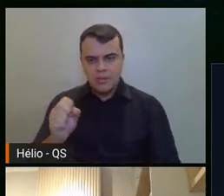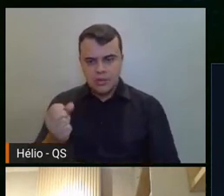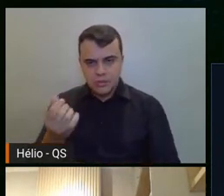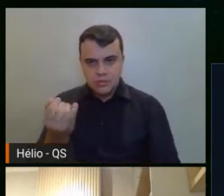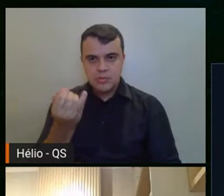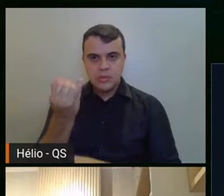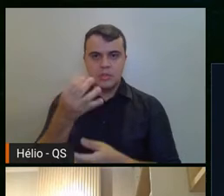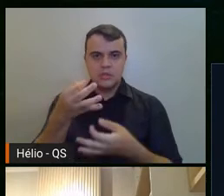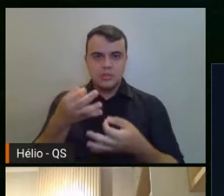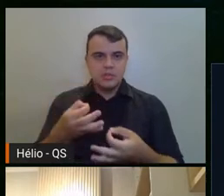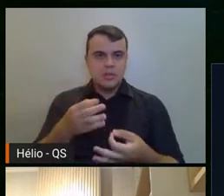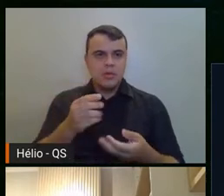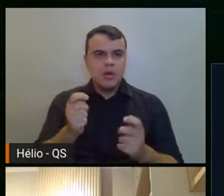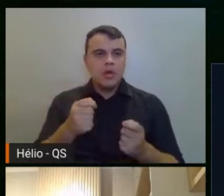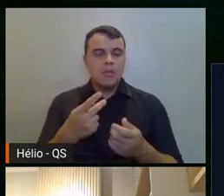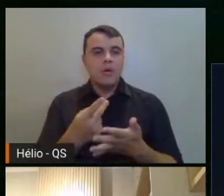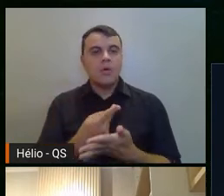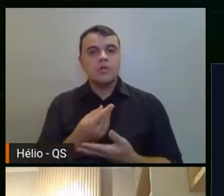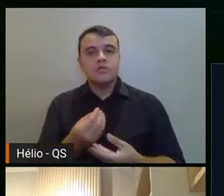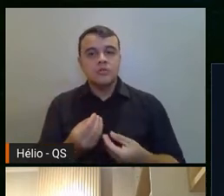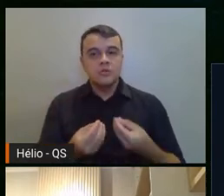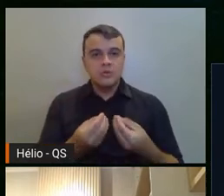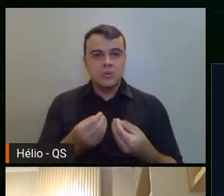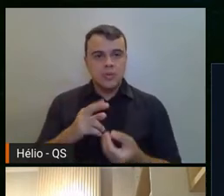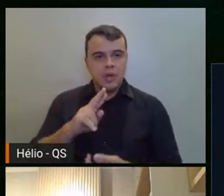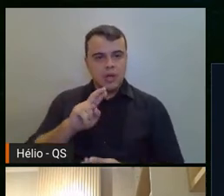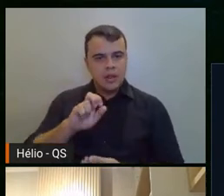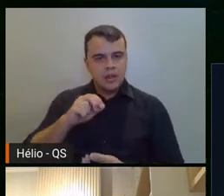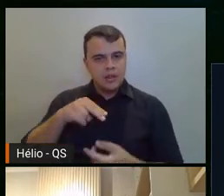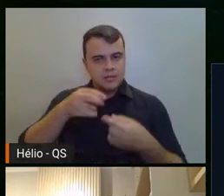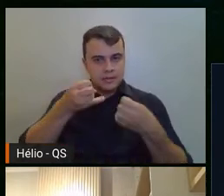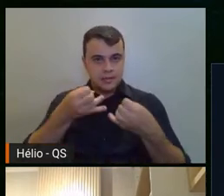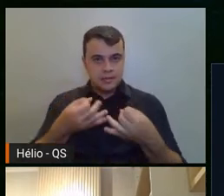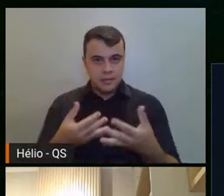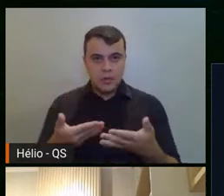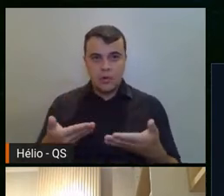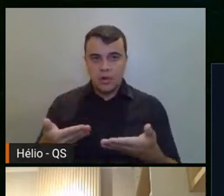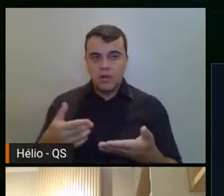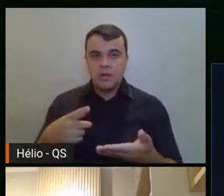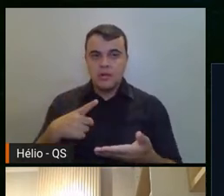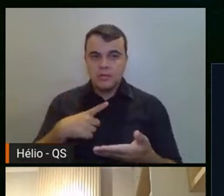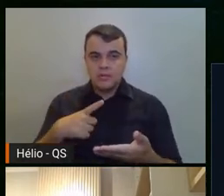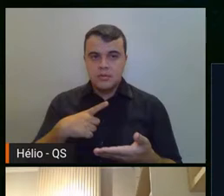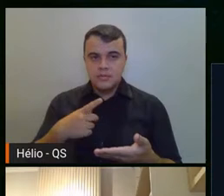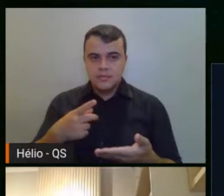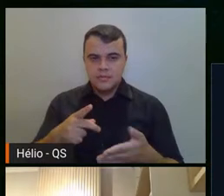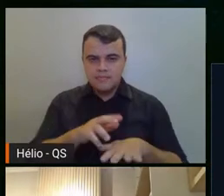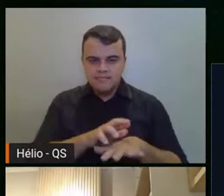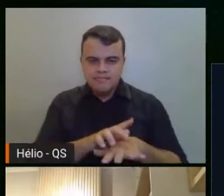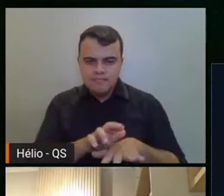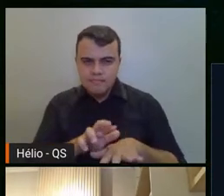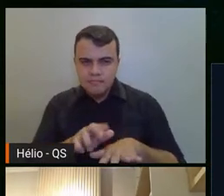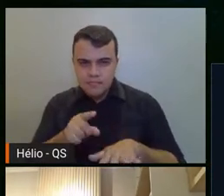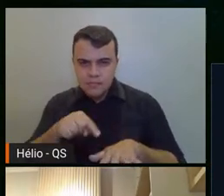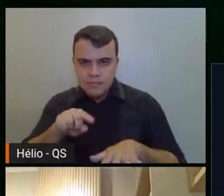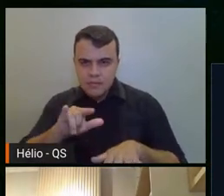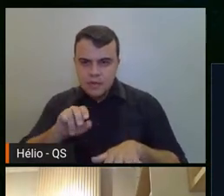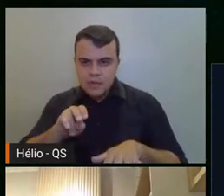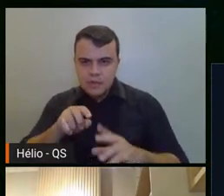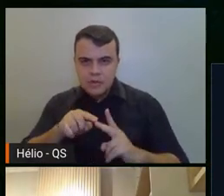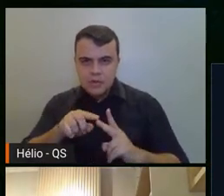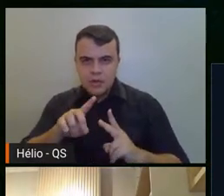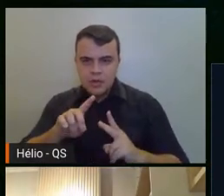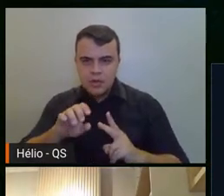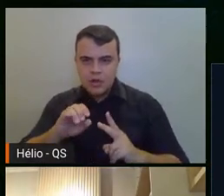saber como cor ali funciona né como o Renan comentou então assim esses elementos que estão aí né Linux